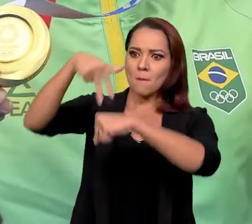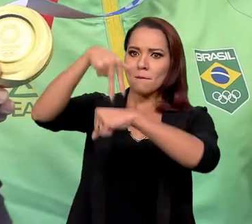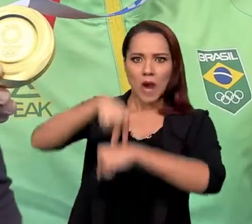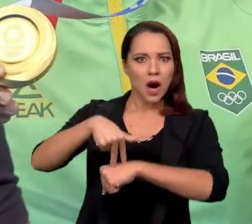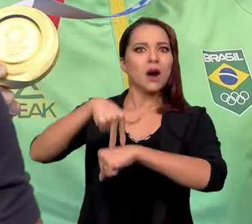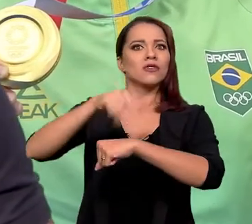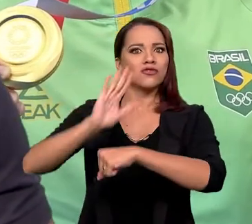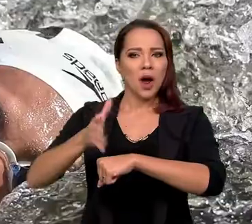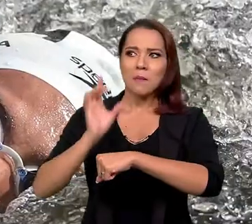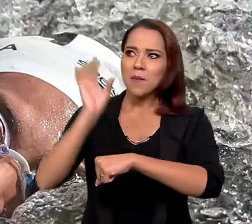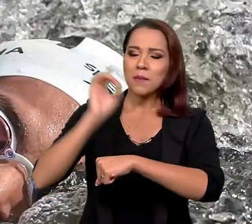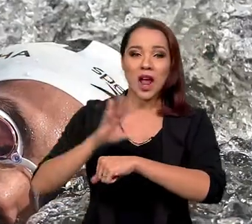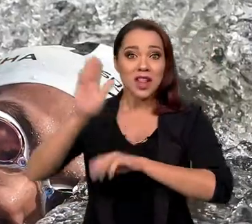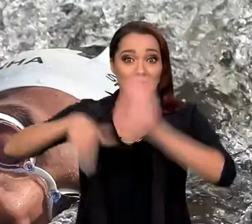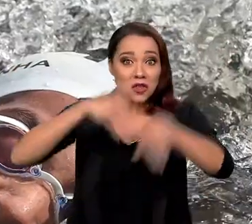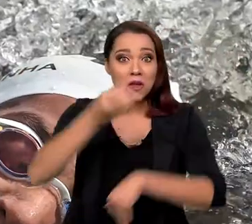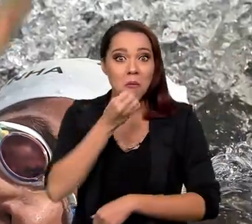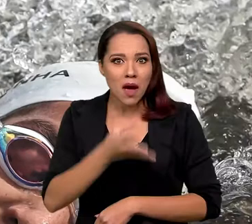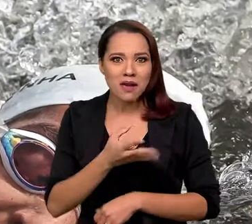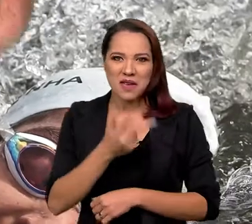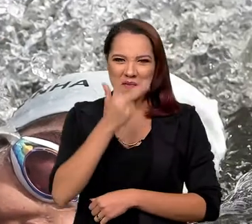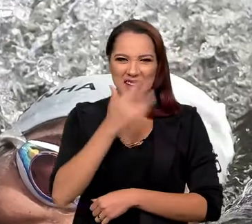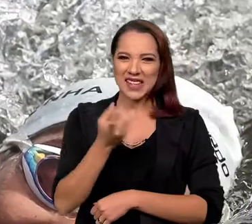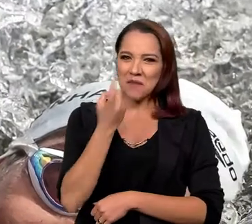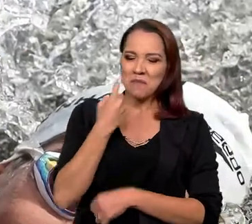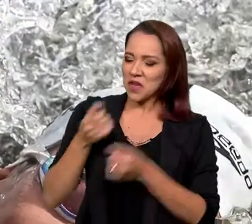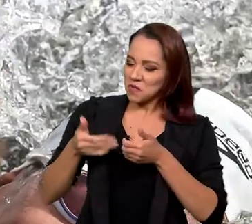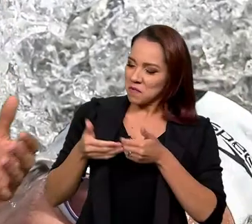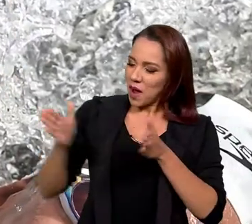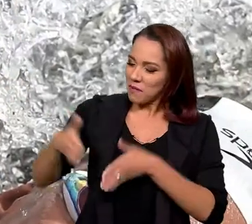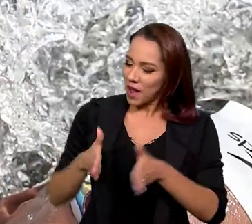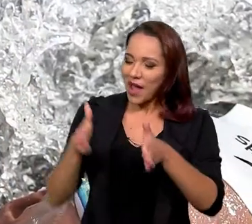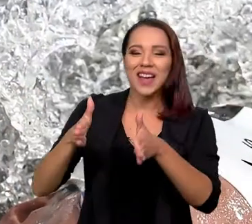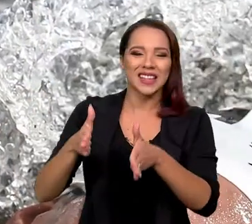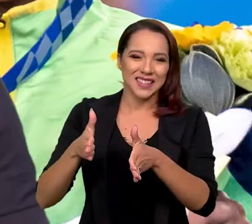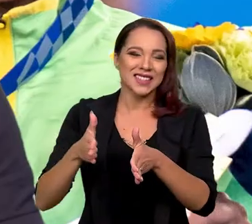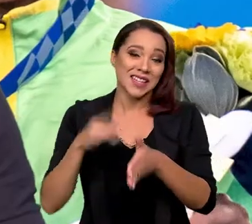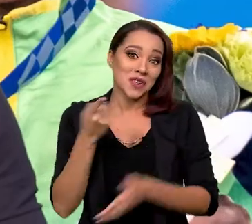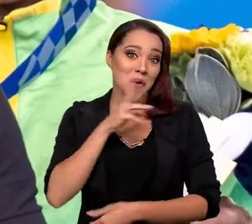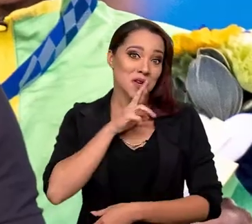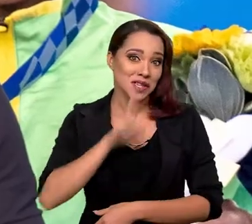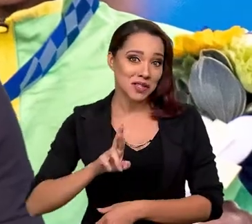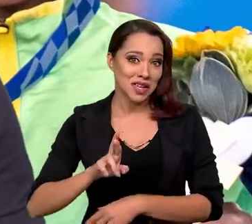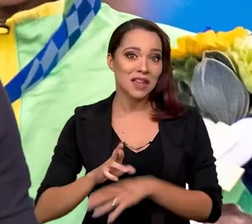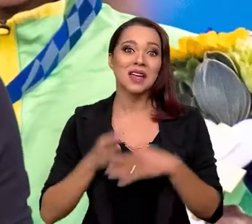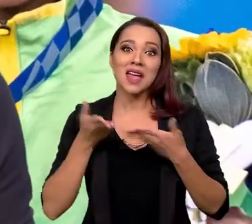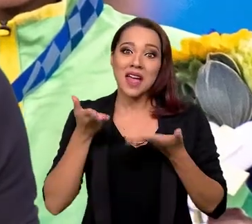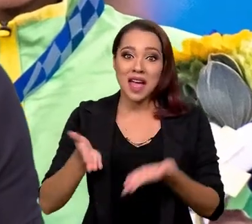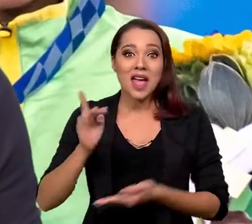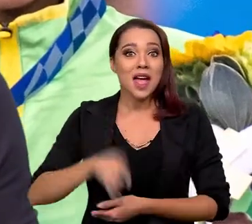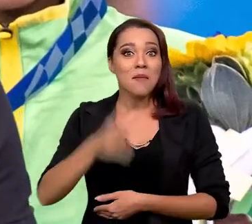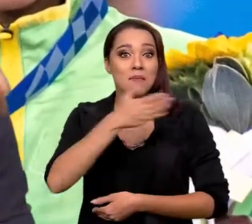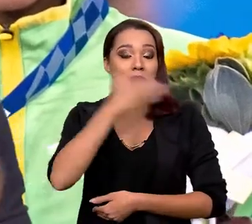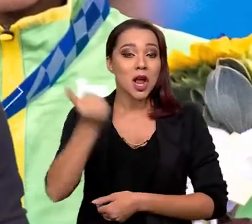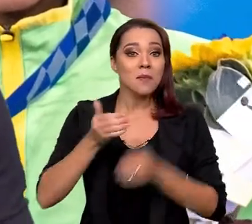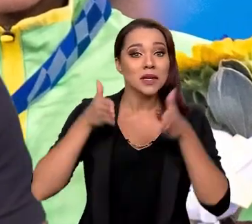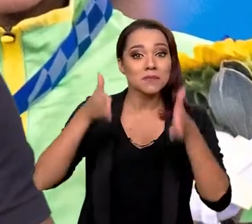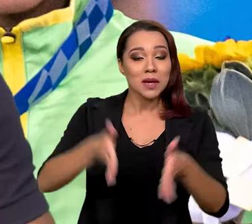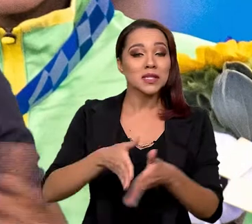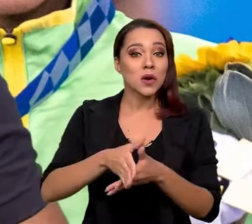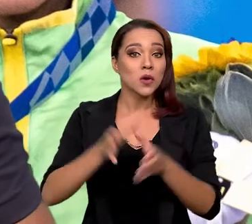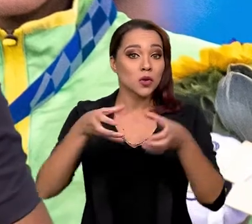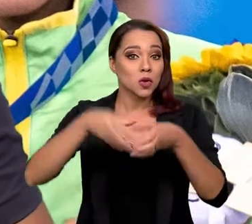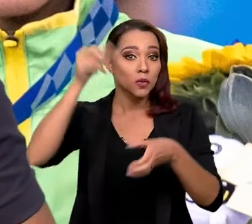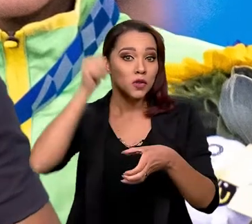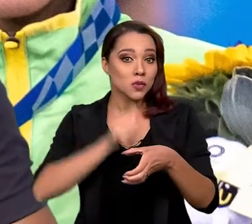lugar mais alto do pódio. Ela nadou tão bem que até o peixinho abriu espaço para ela passar. Com esse resultado, essa já é a melhor